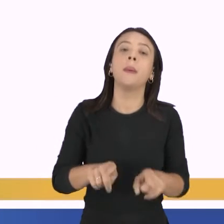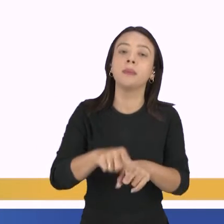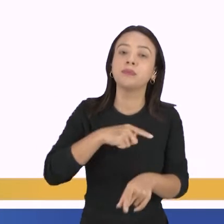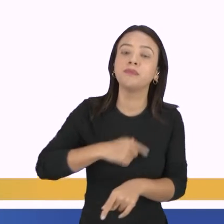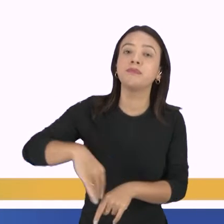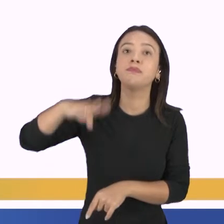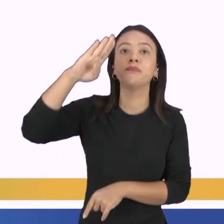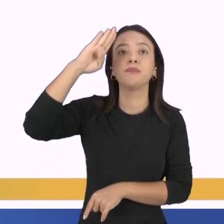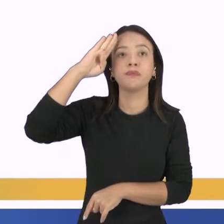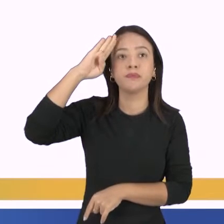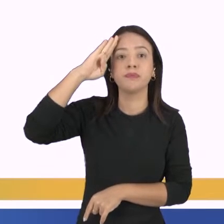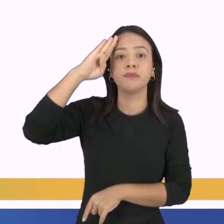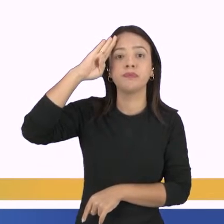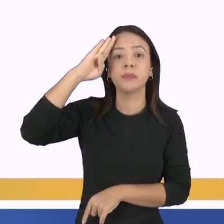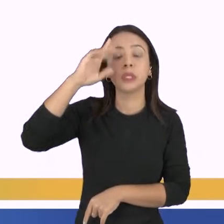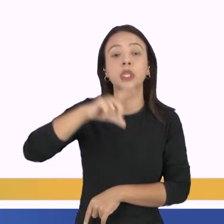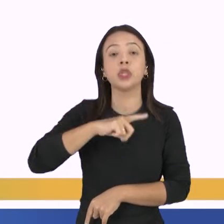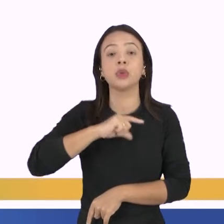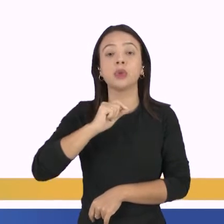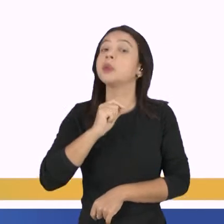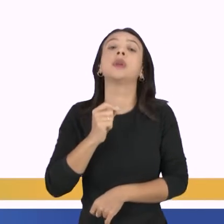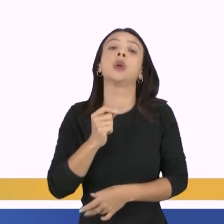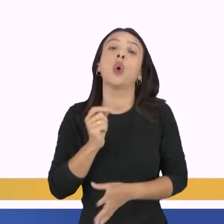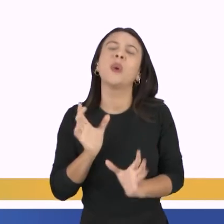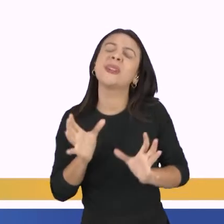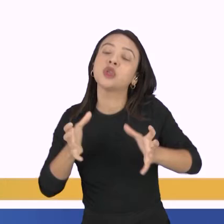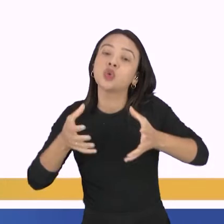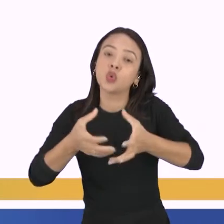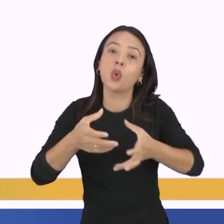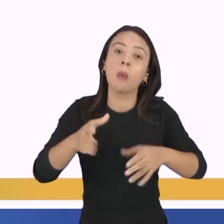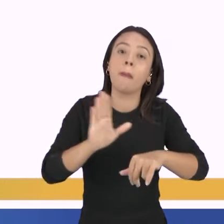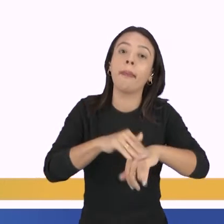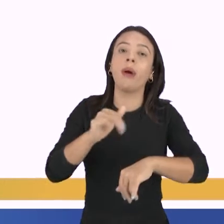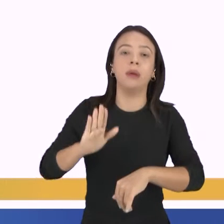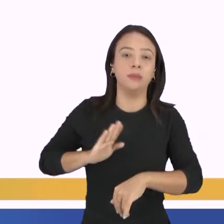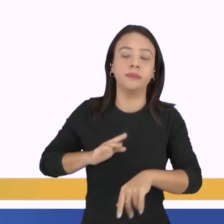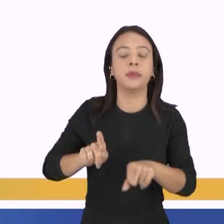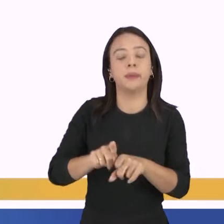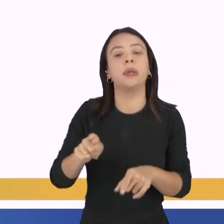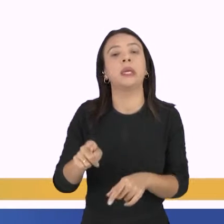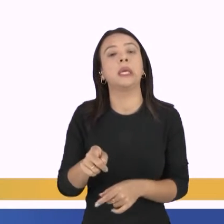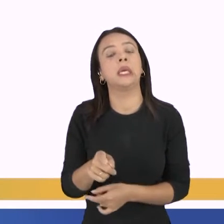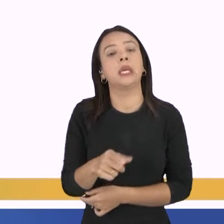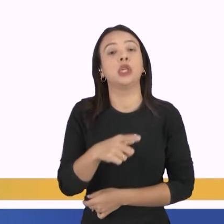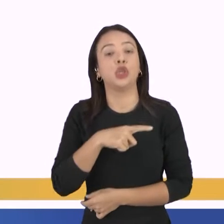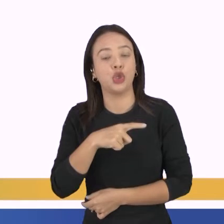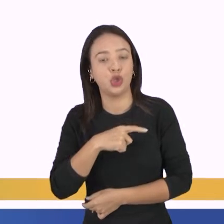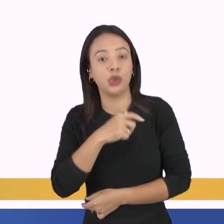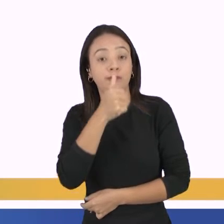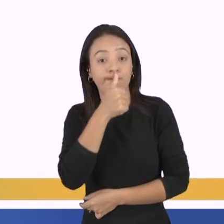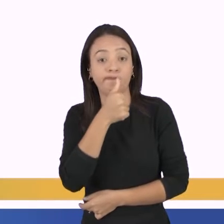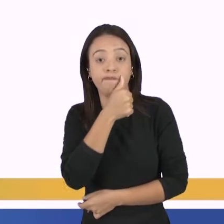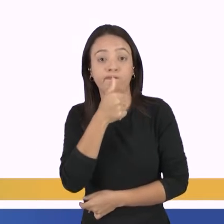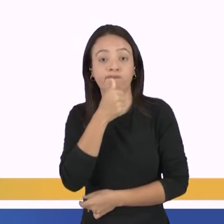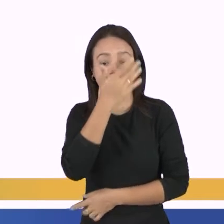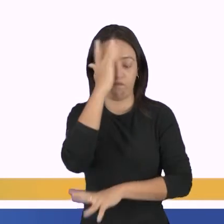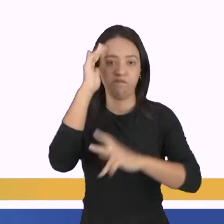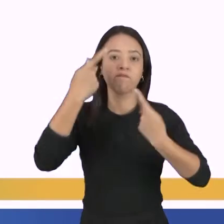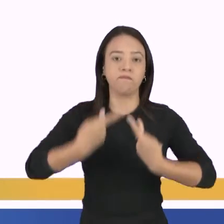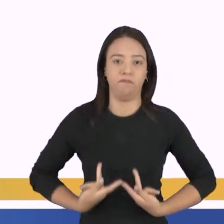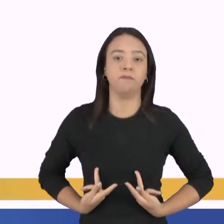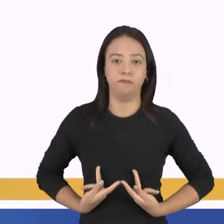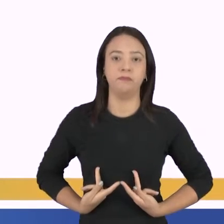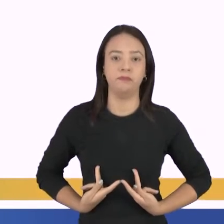militares, alimentados pelas classes dominadas. Eram realizados os sacrifícios humanos, entre eles podiam